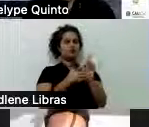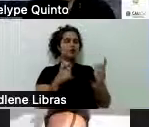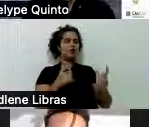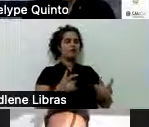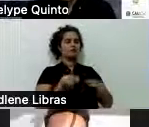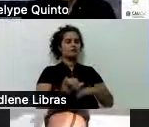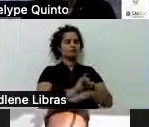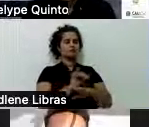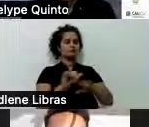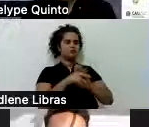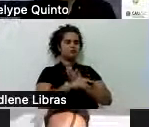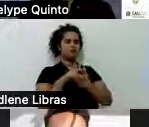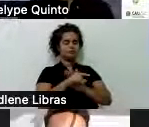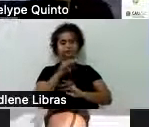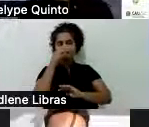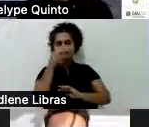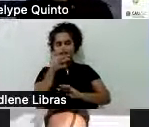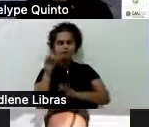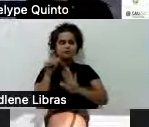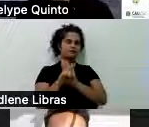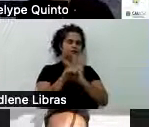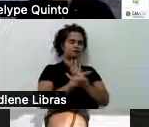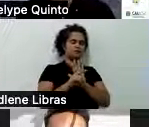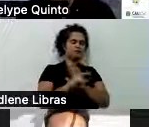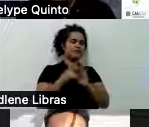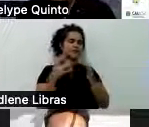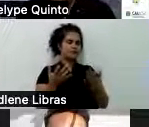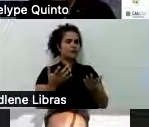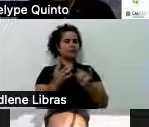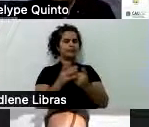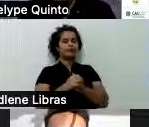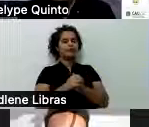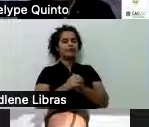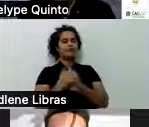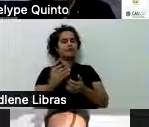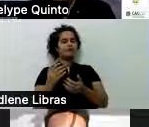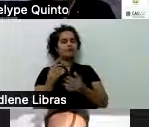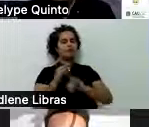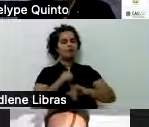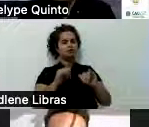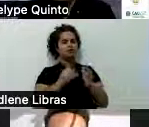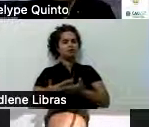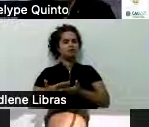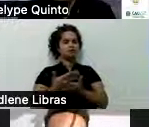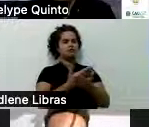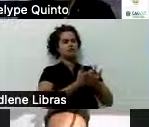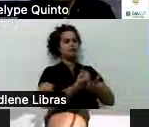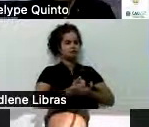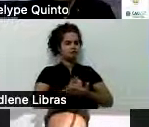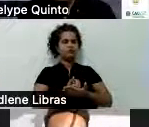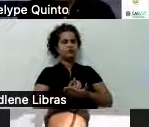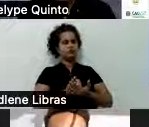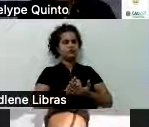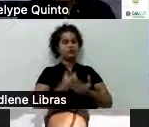fazer pesquisas de opinião, enfim, para recolher dados, né? Então, é uma ação